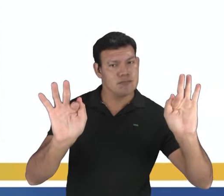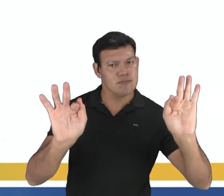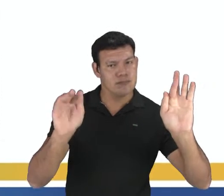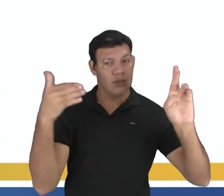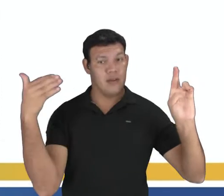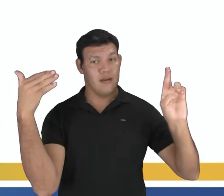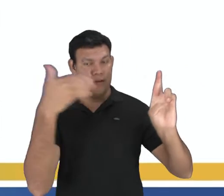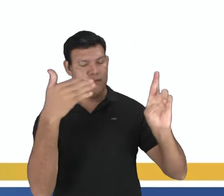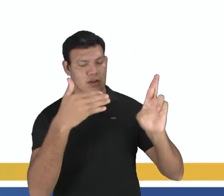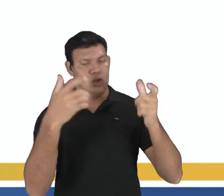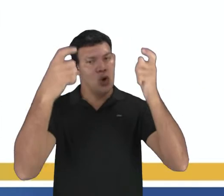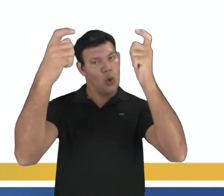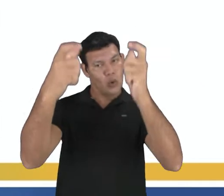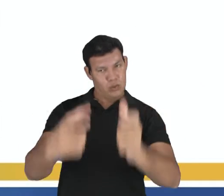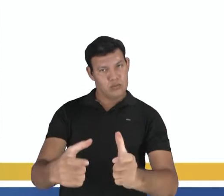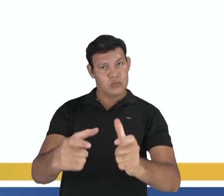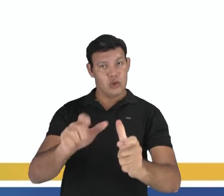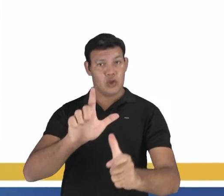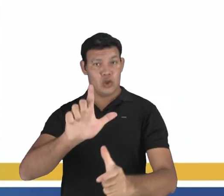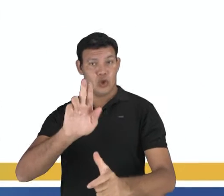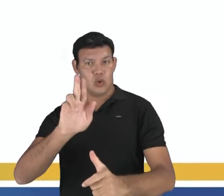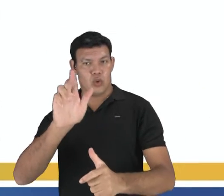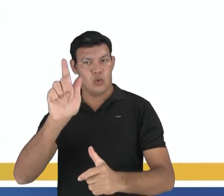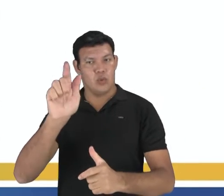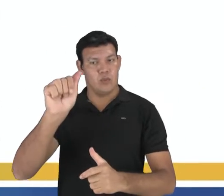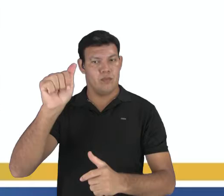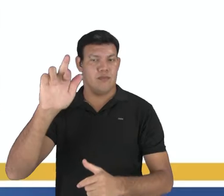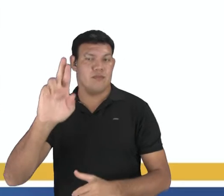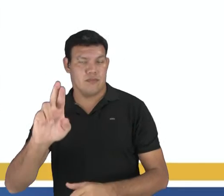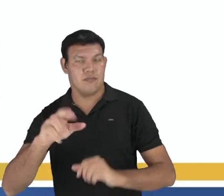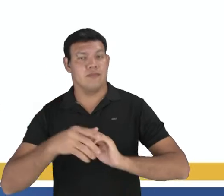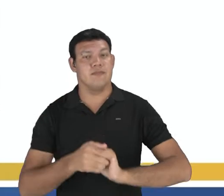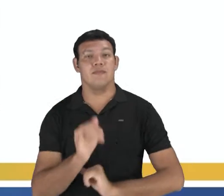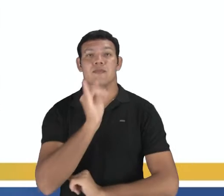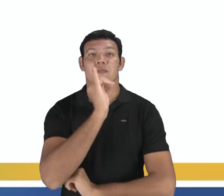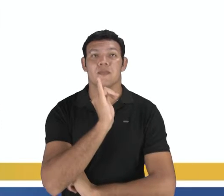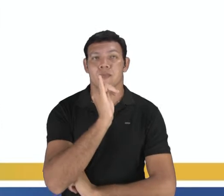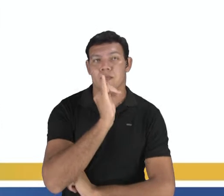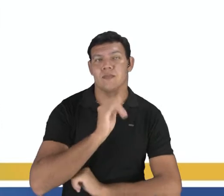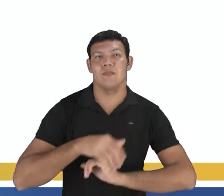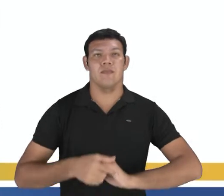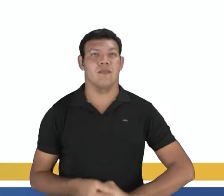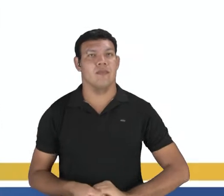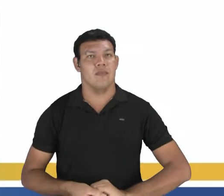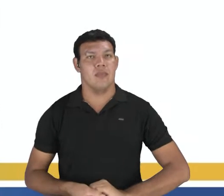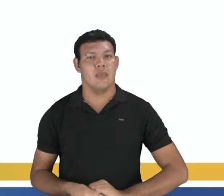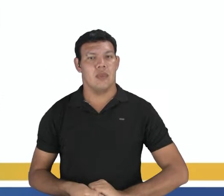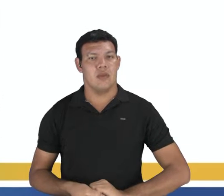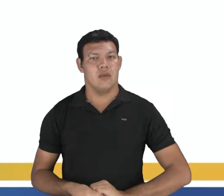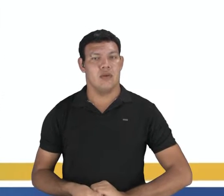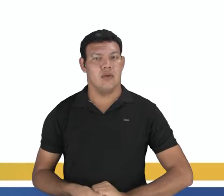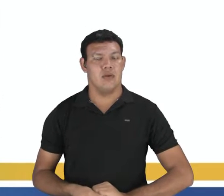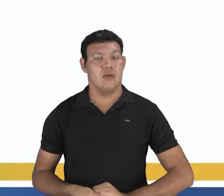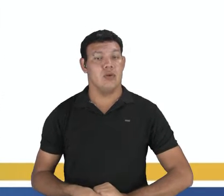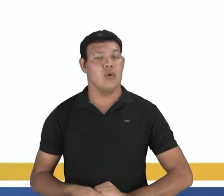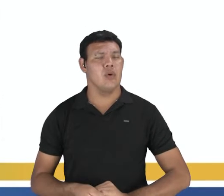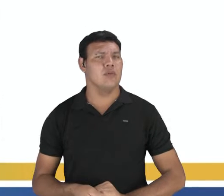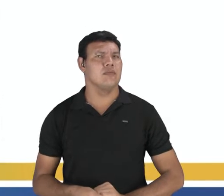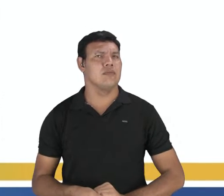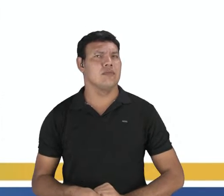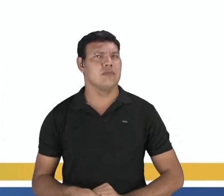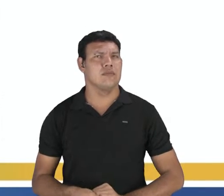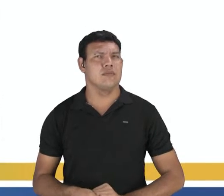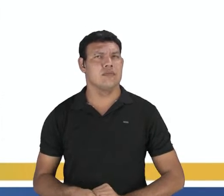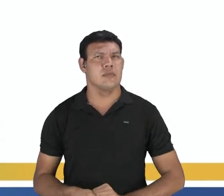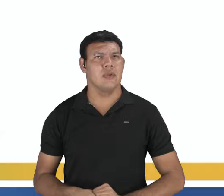referir a luga como exemplo would you like to sit on